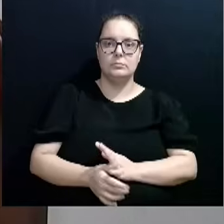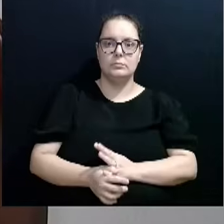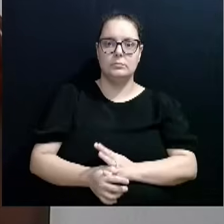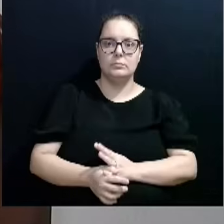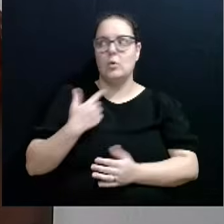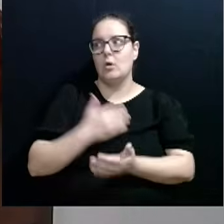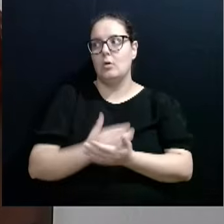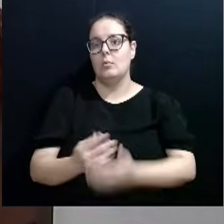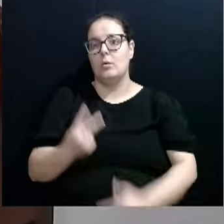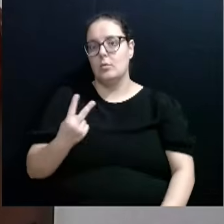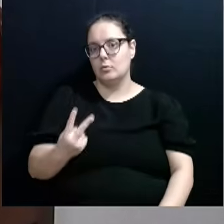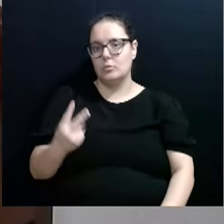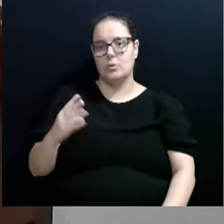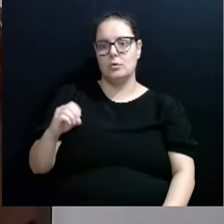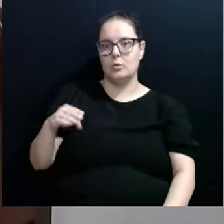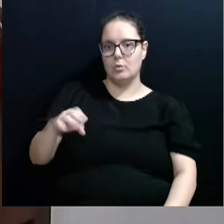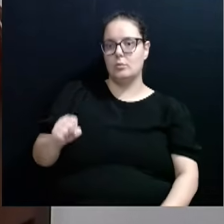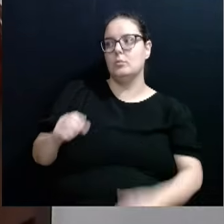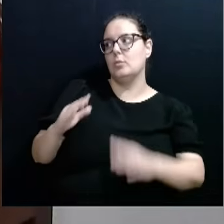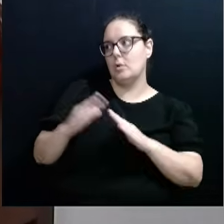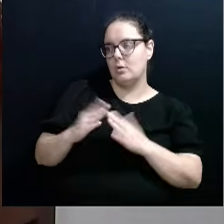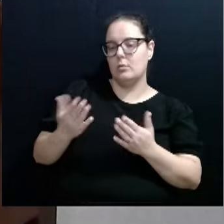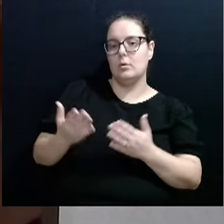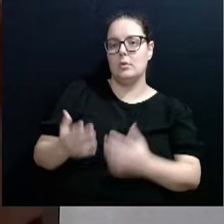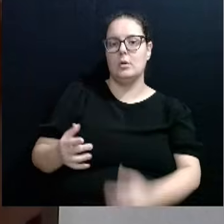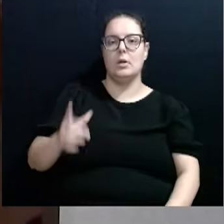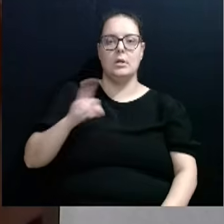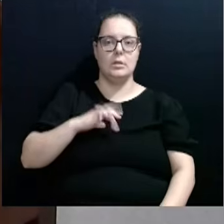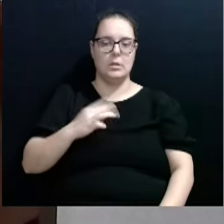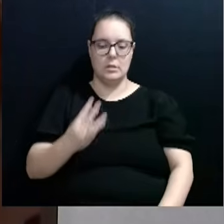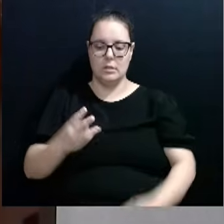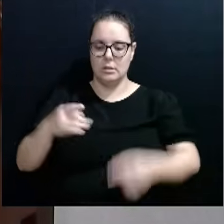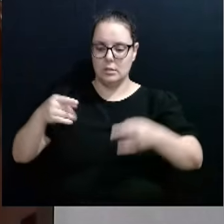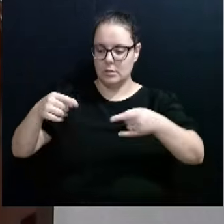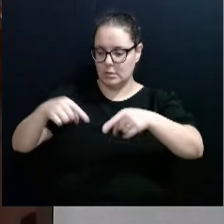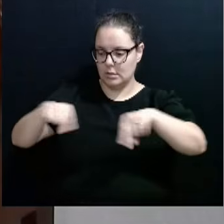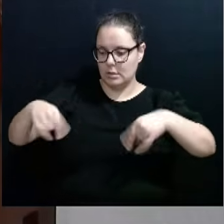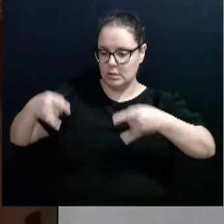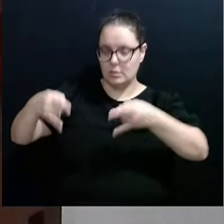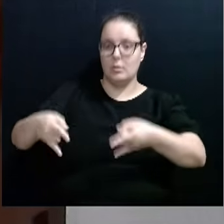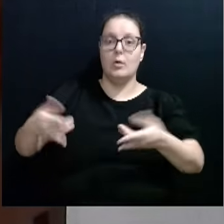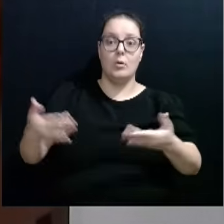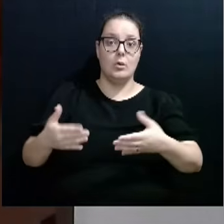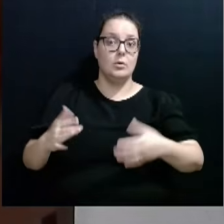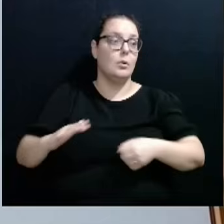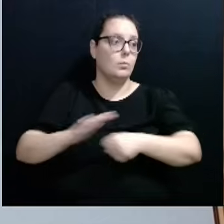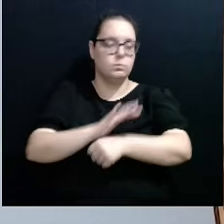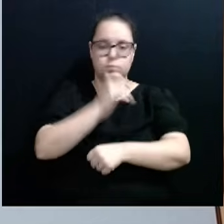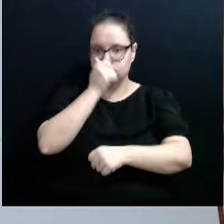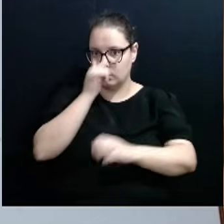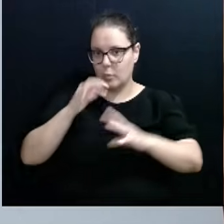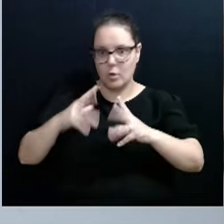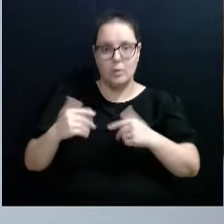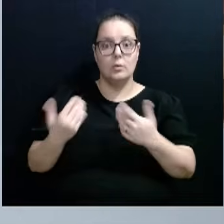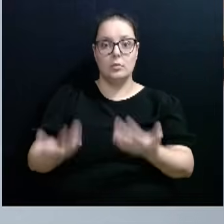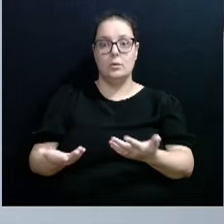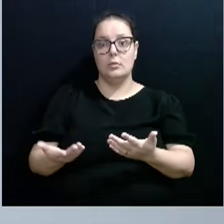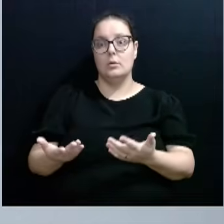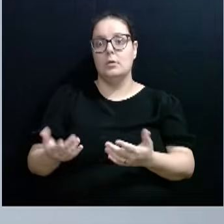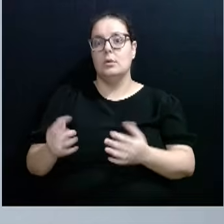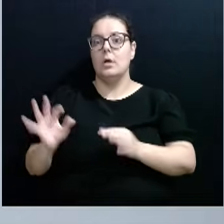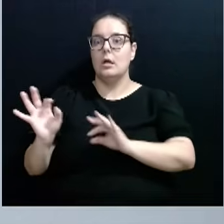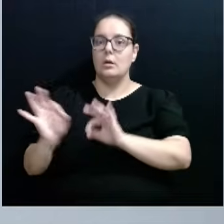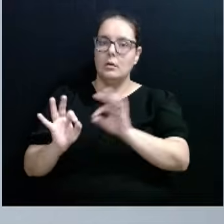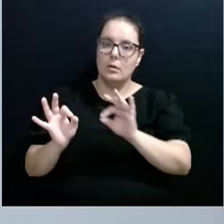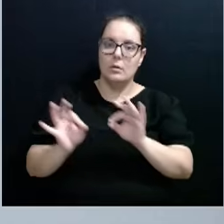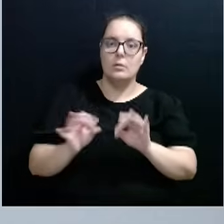casa. Sim. A casa tem 3 quartos, mas com 2 cômodos. Hoje está tudo cheio. E daí a gente foi devagarinho, vendendo